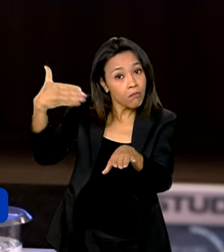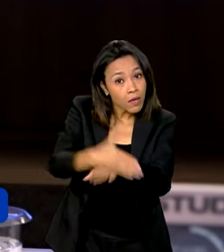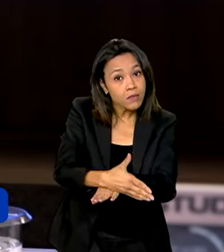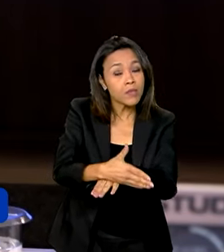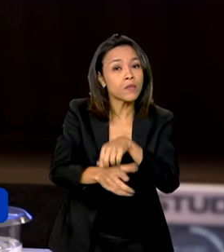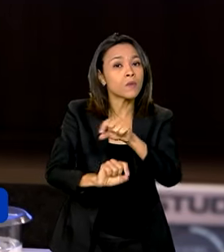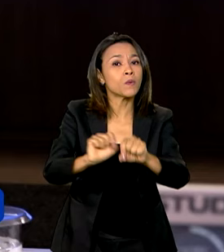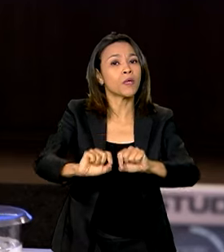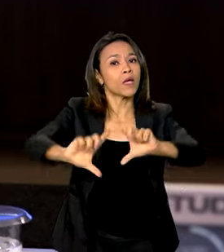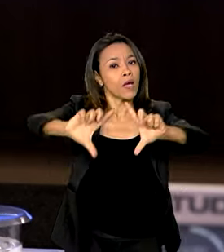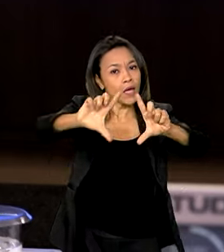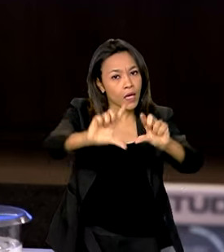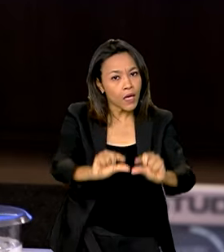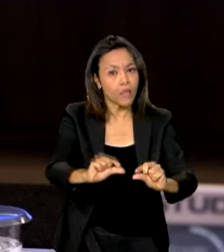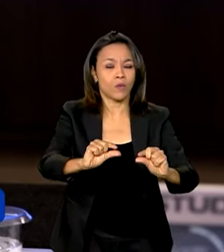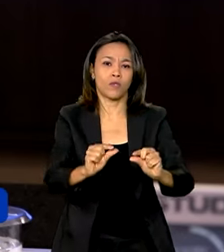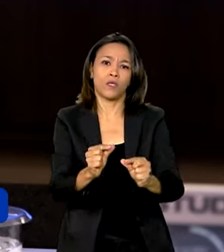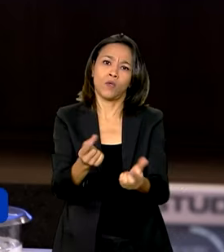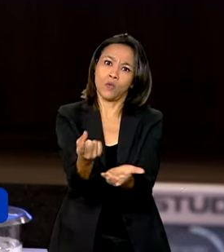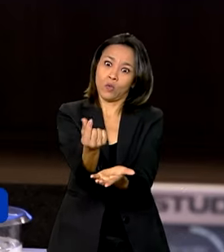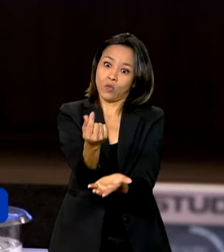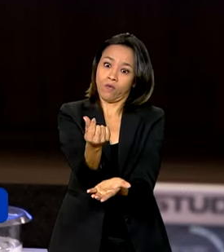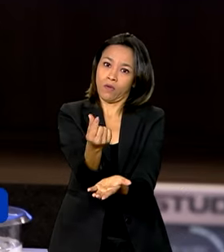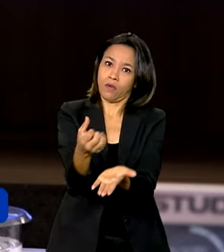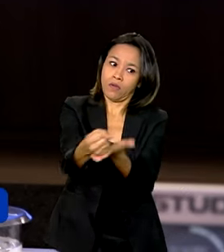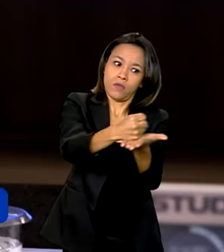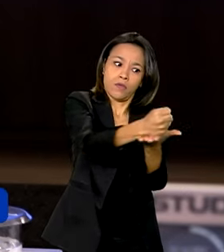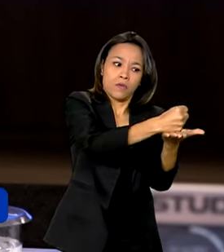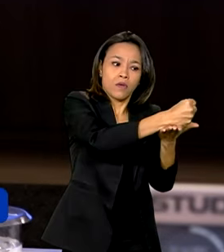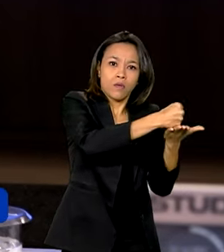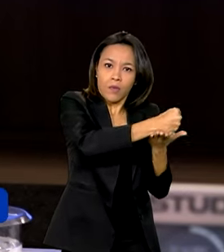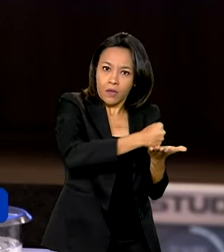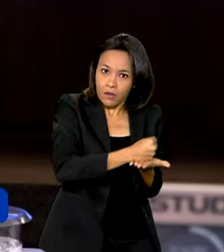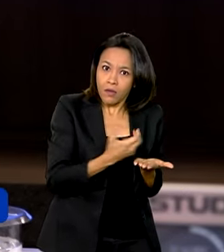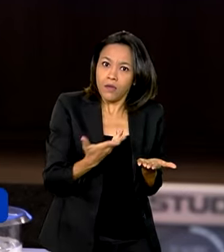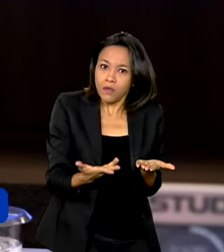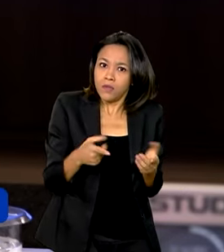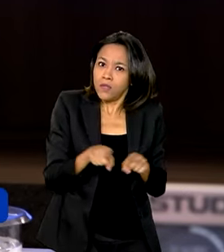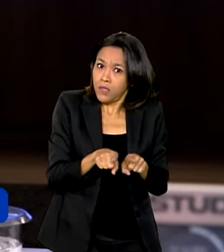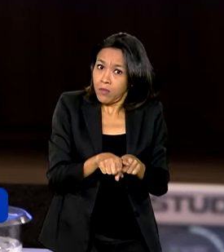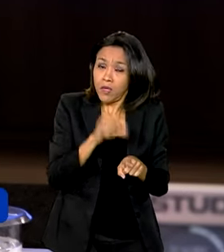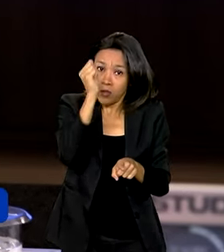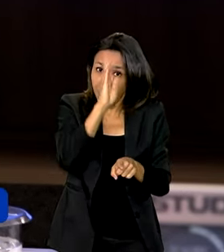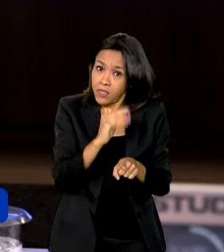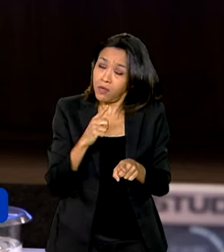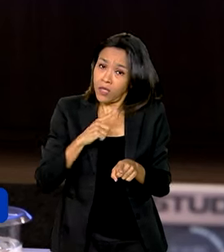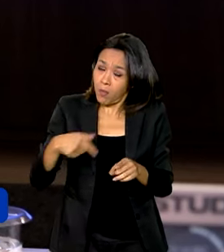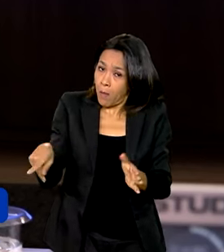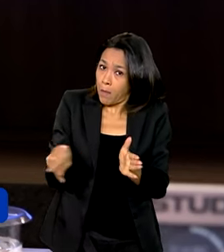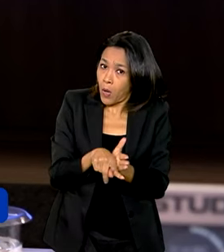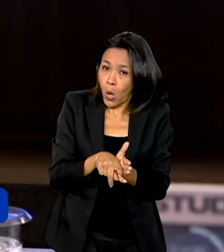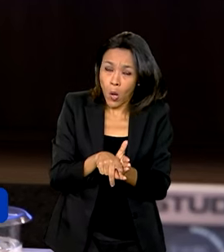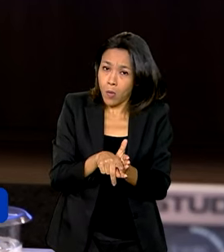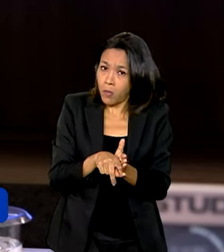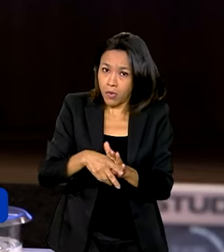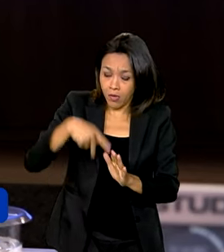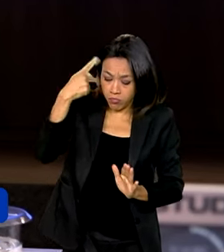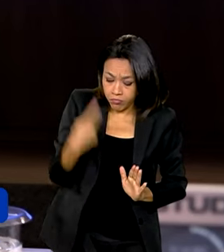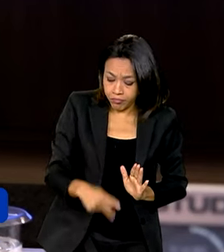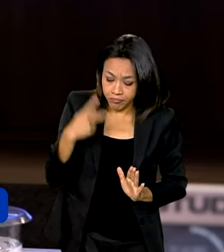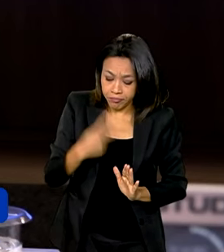redução do preço desses medicamentos e na autonomia do Brasil nesses Medic entos